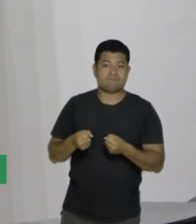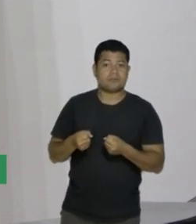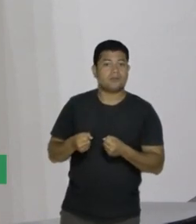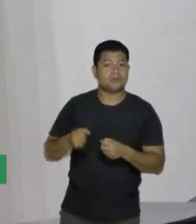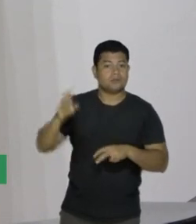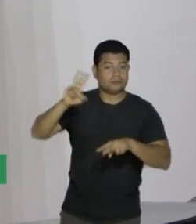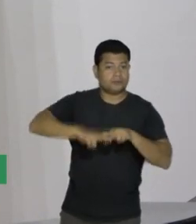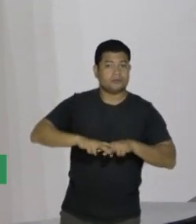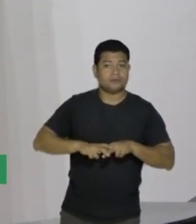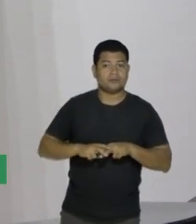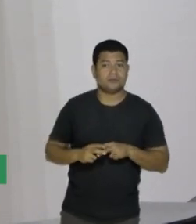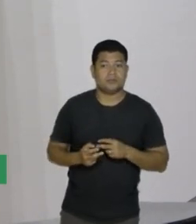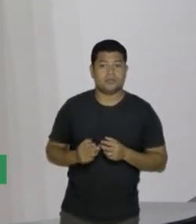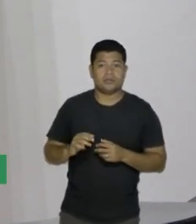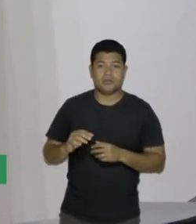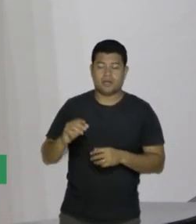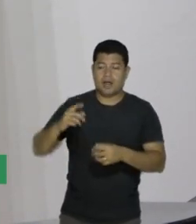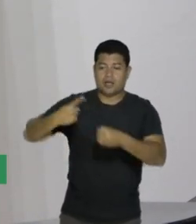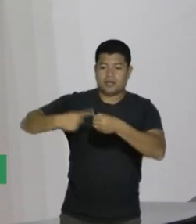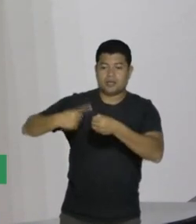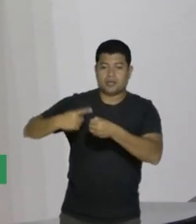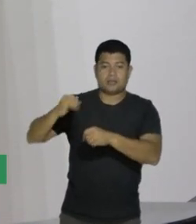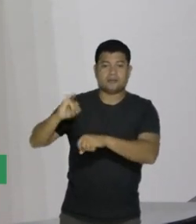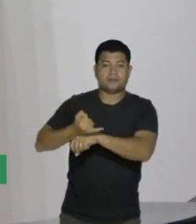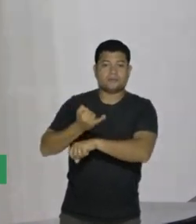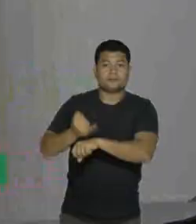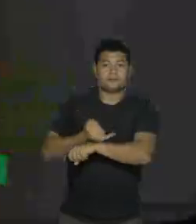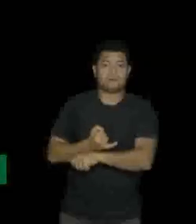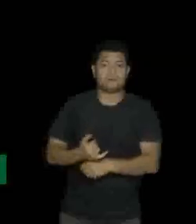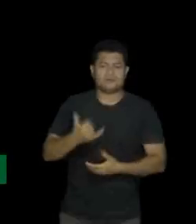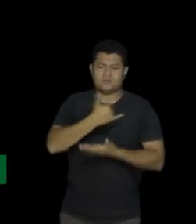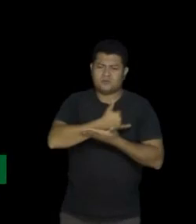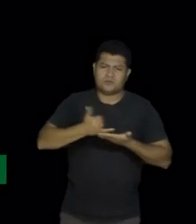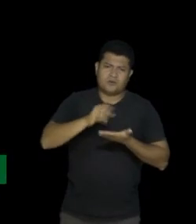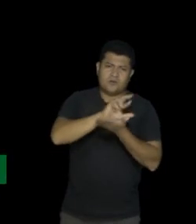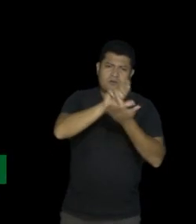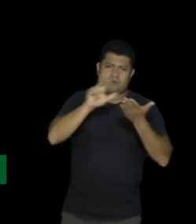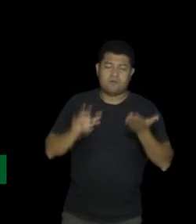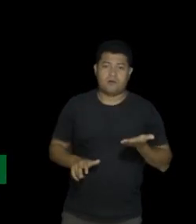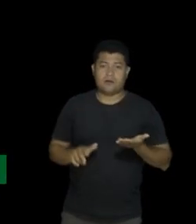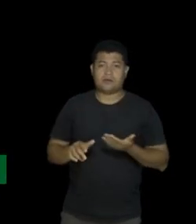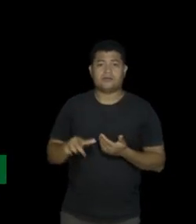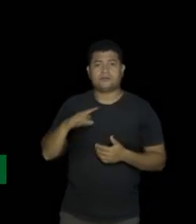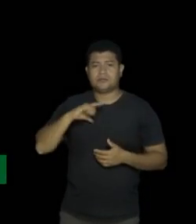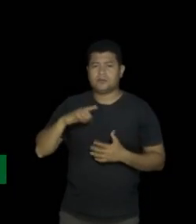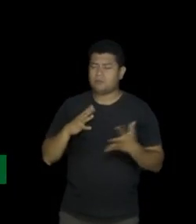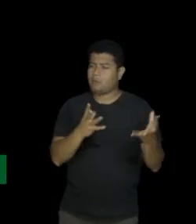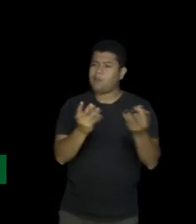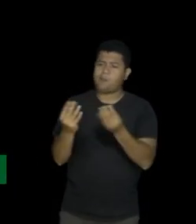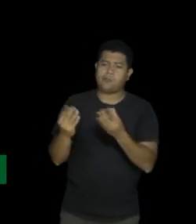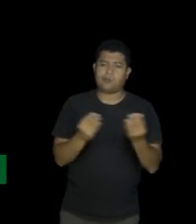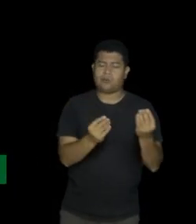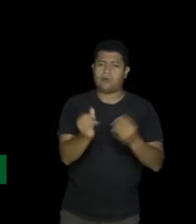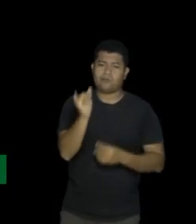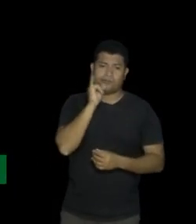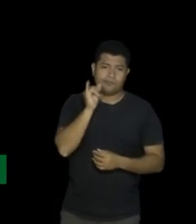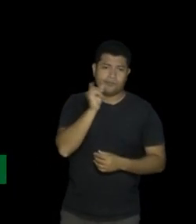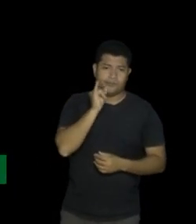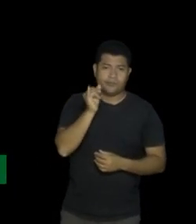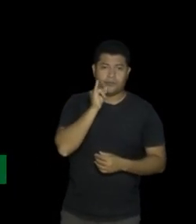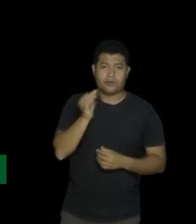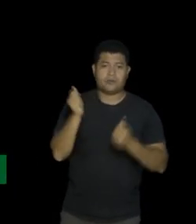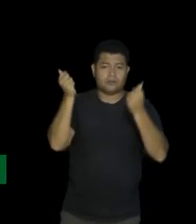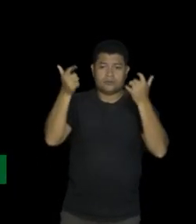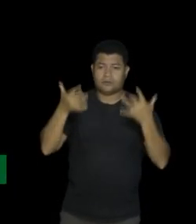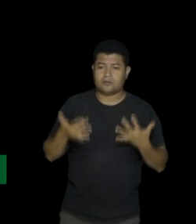no município de Joinville droga enfim são muitos exemplos aí que nós temos das operações